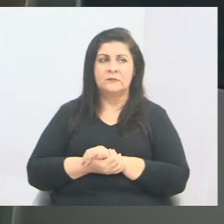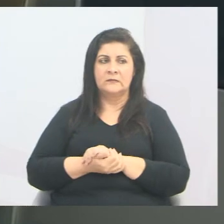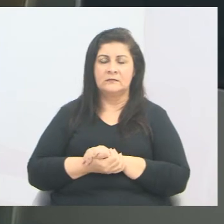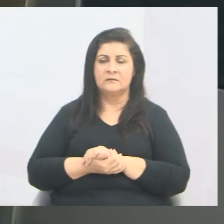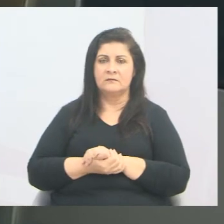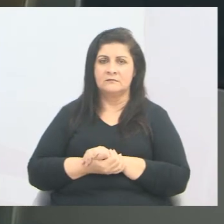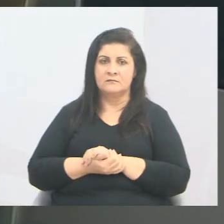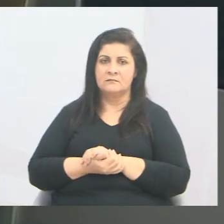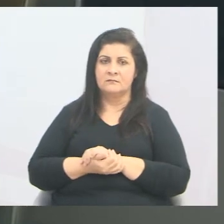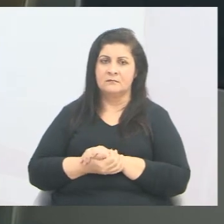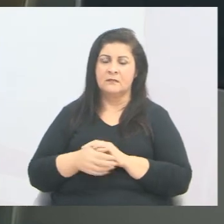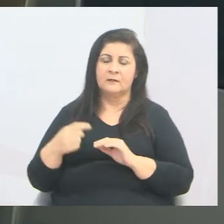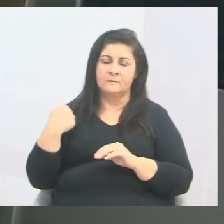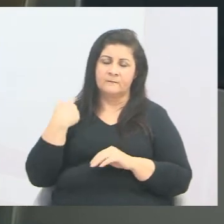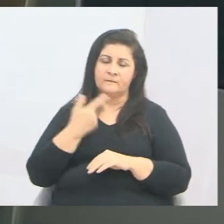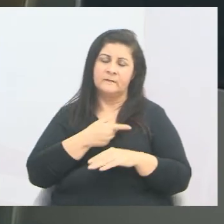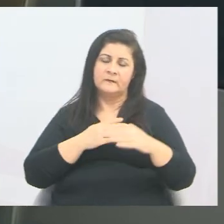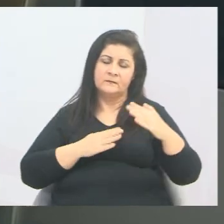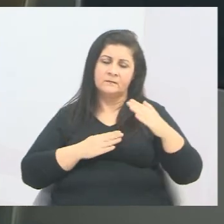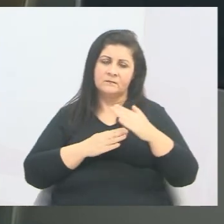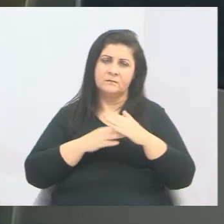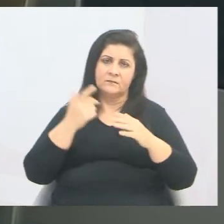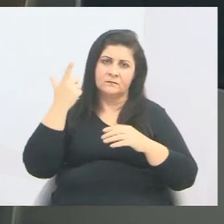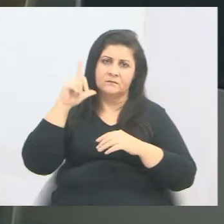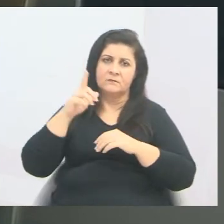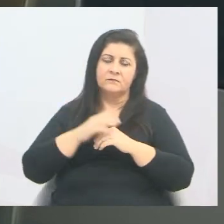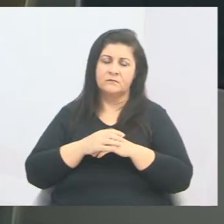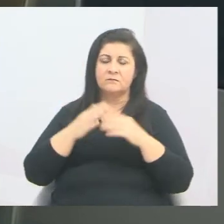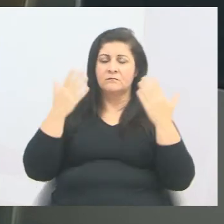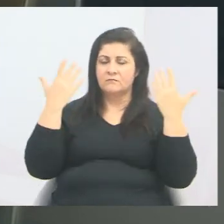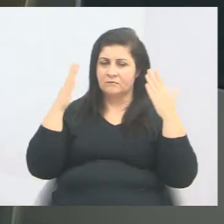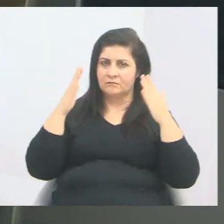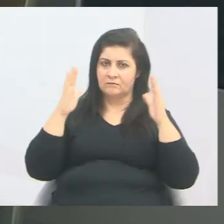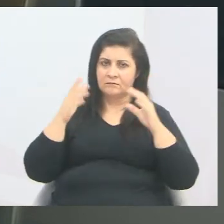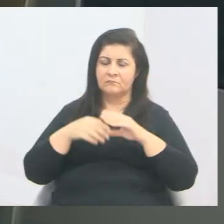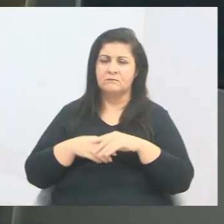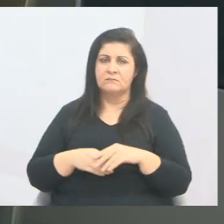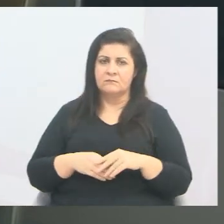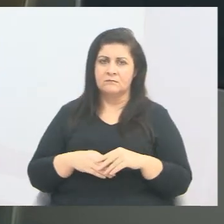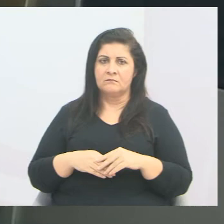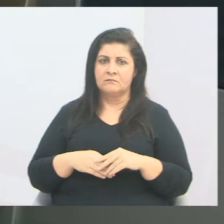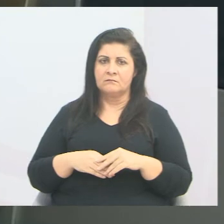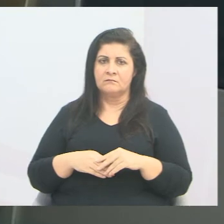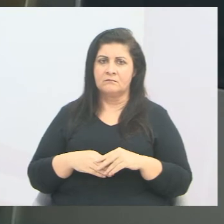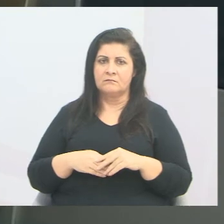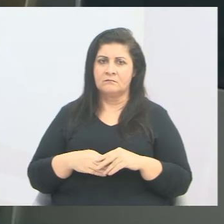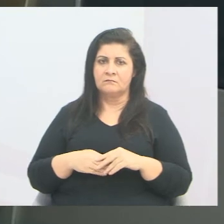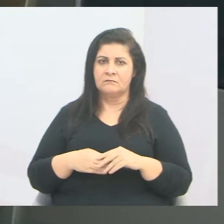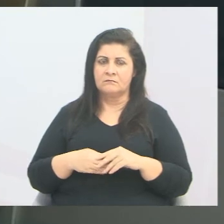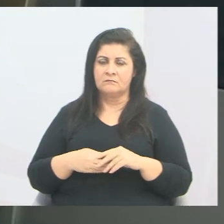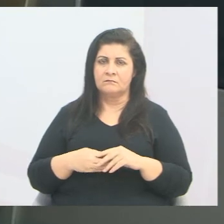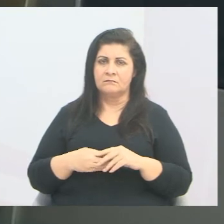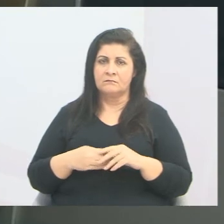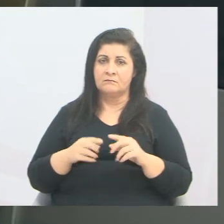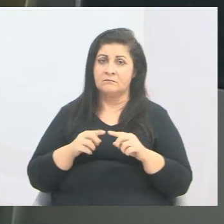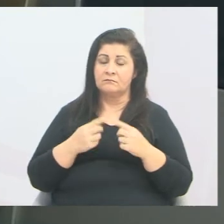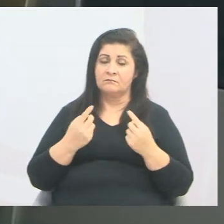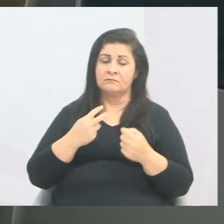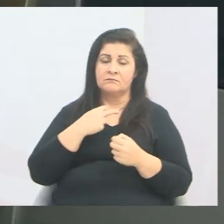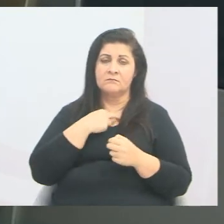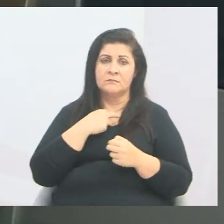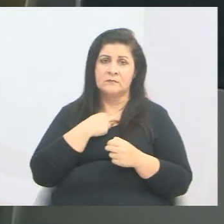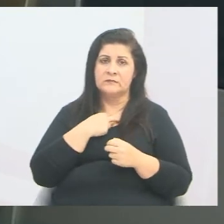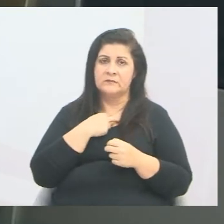nós atingimos a meta. E eu respeito e dou os parabéns com relação a isso, mas a gente não pode